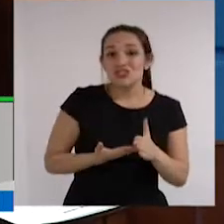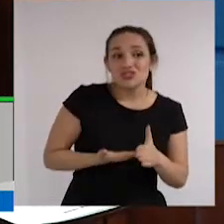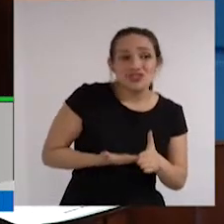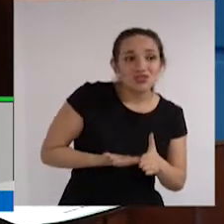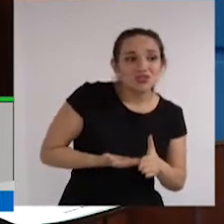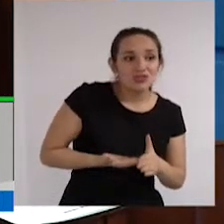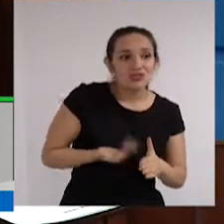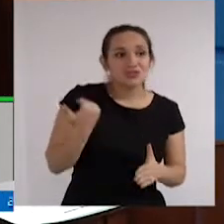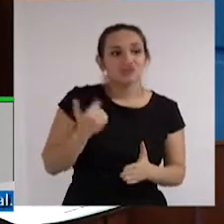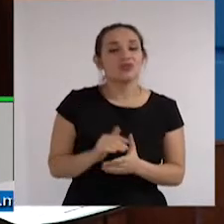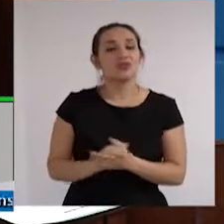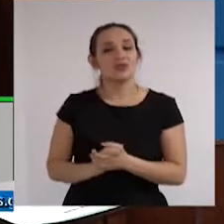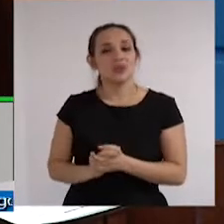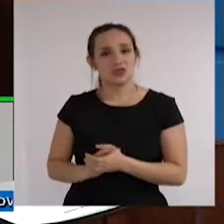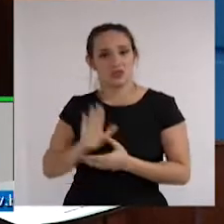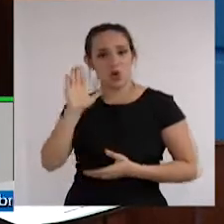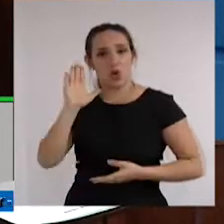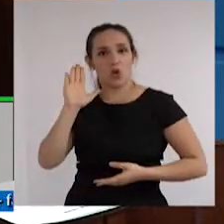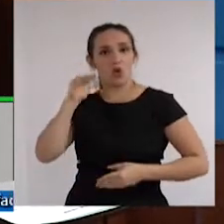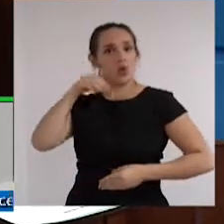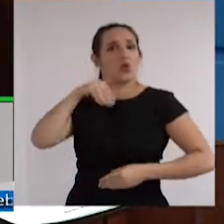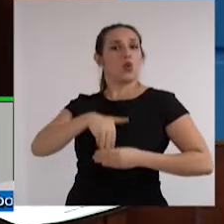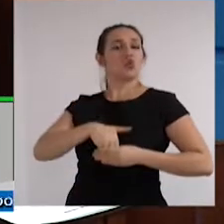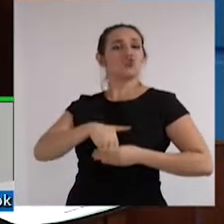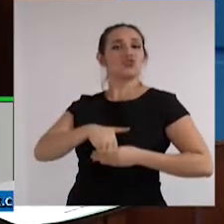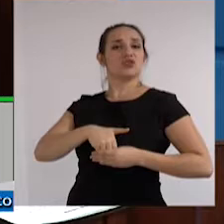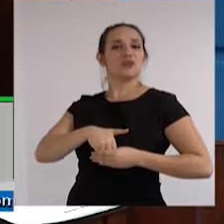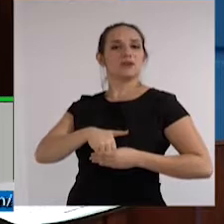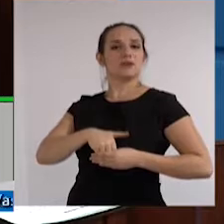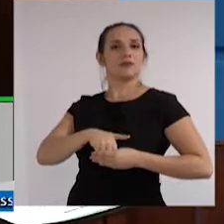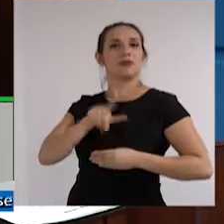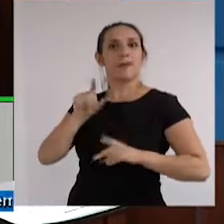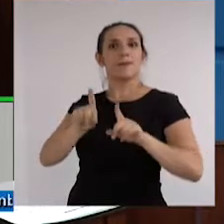candidato que está em primeiro lugar nas pesquisas e preso.